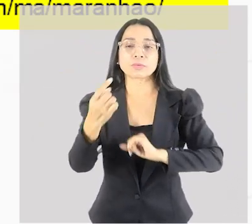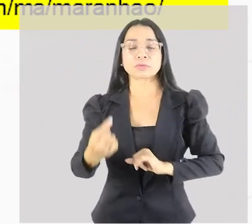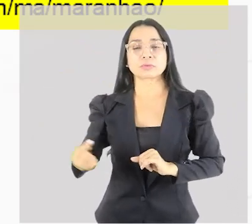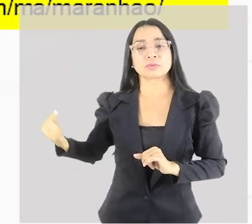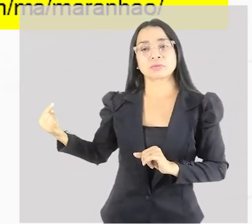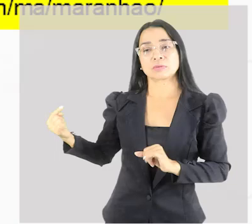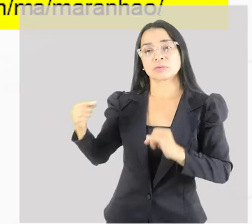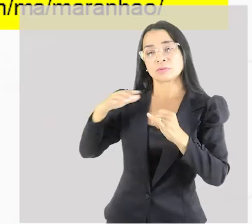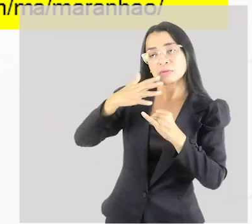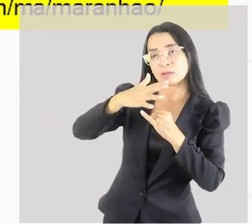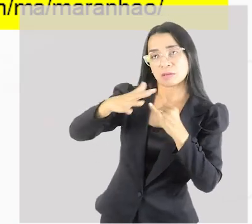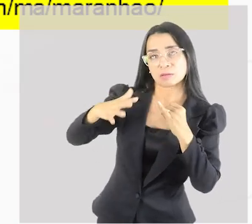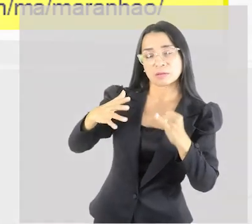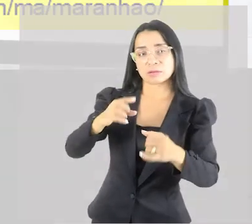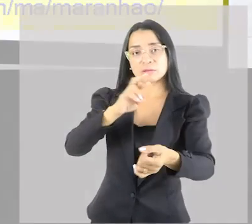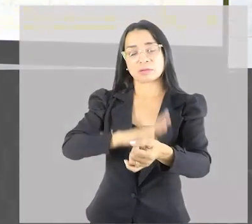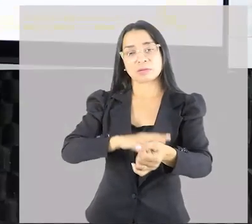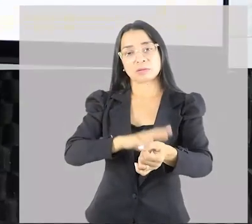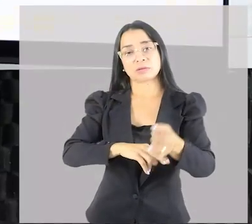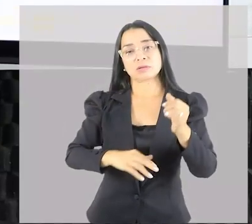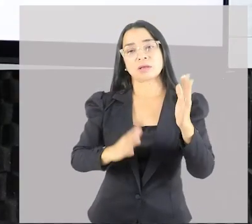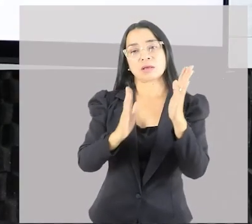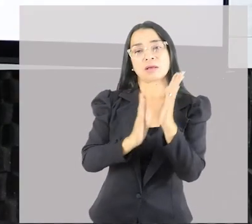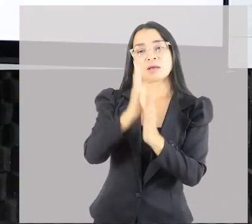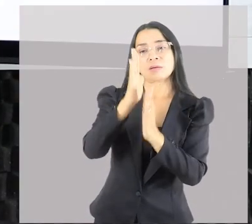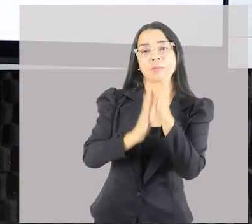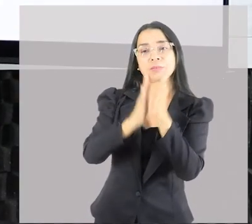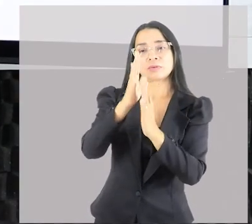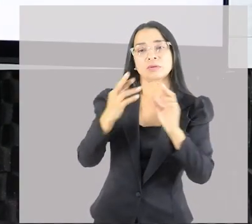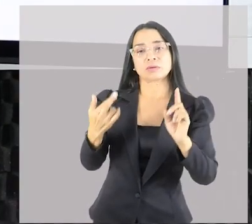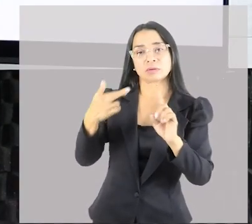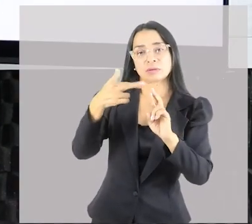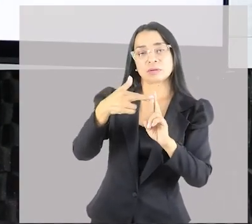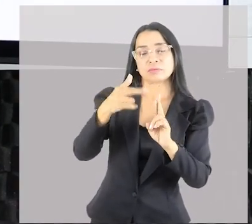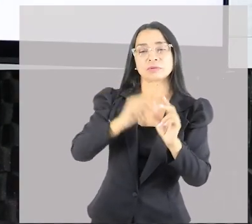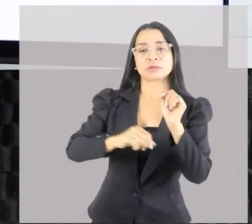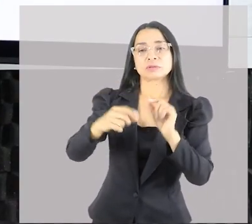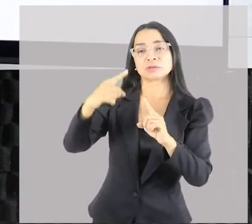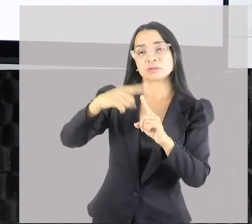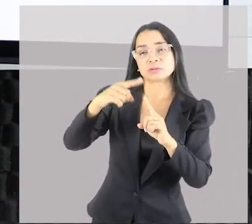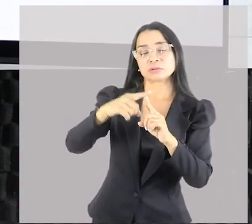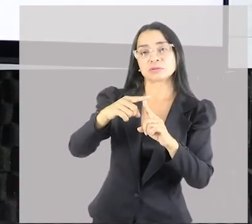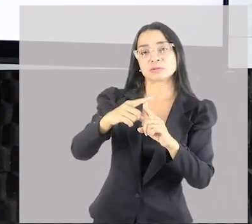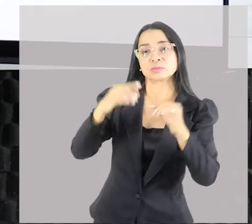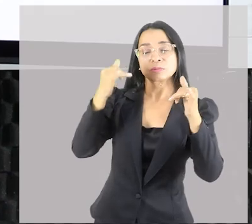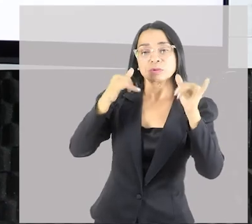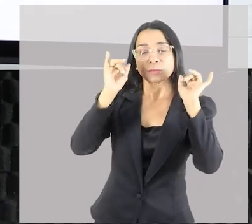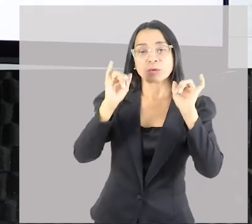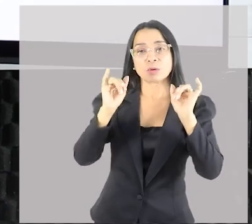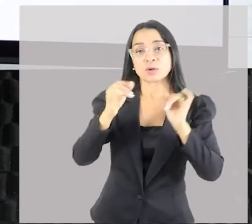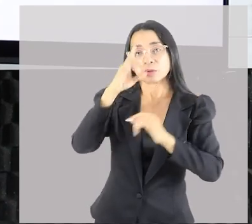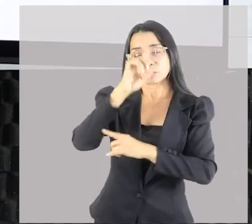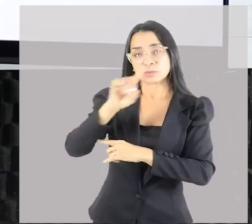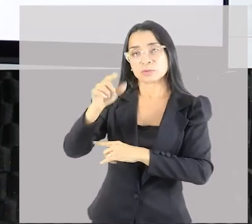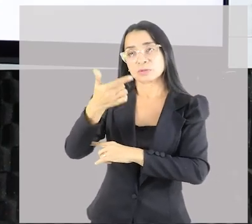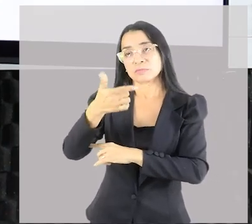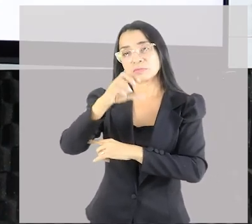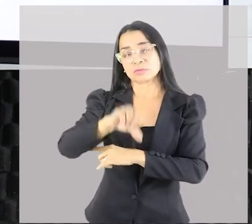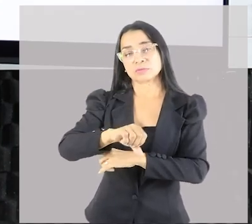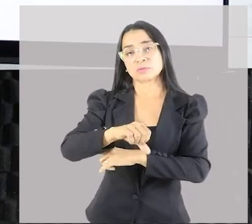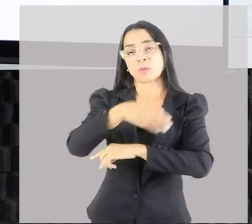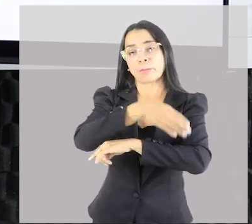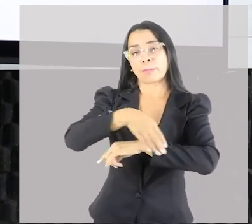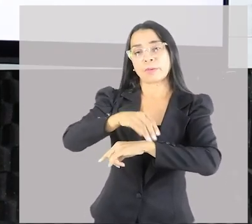bois de sotaque da ilha. A matraca, ela é referência desse tipo de boi. E no dia 29, no bairro do João Paulo, aqui em São